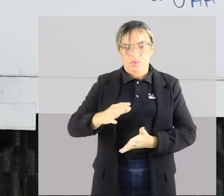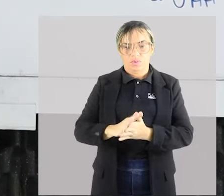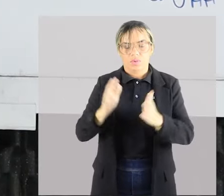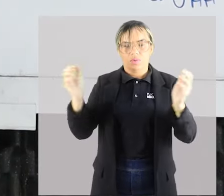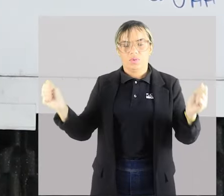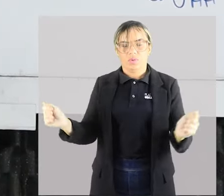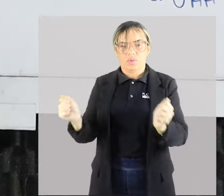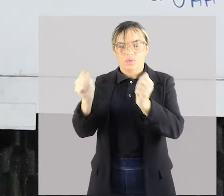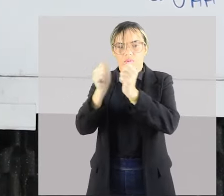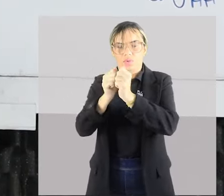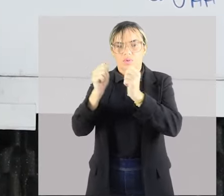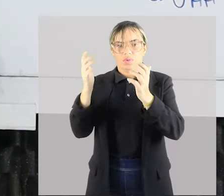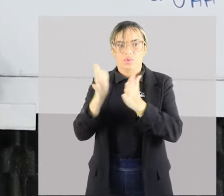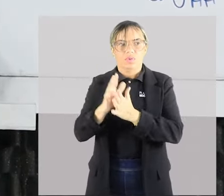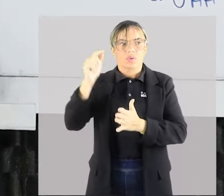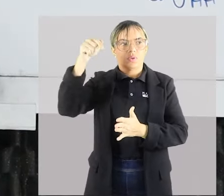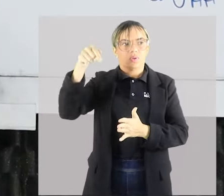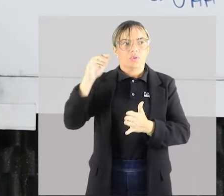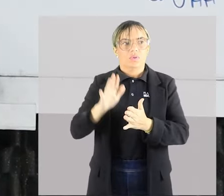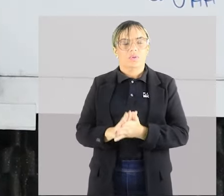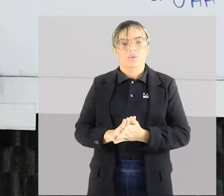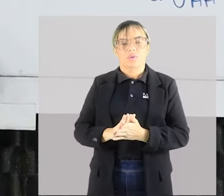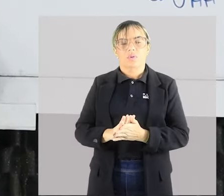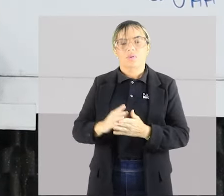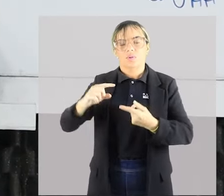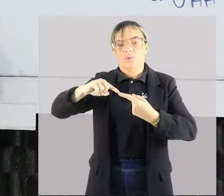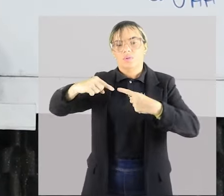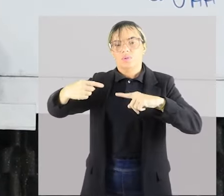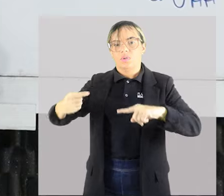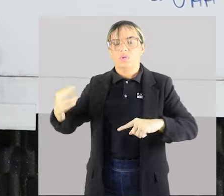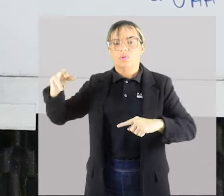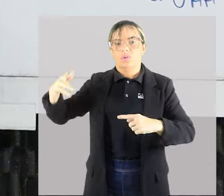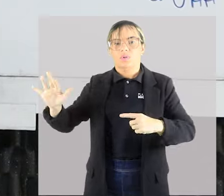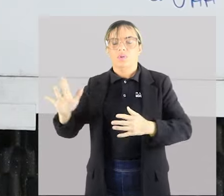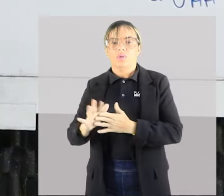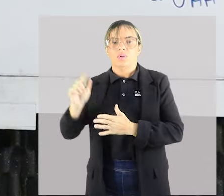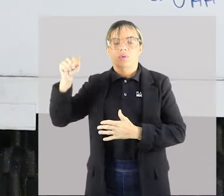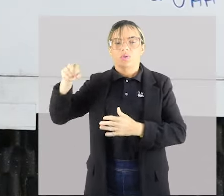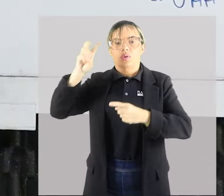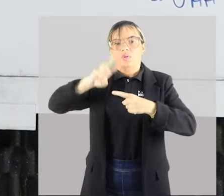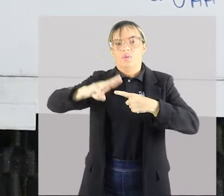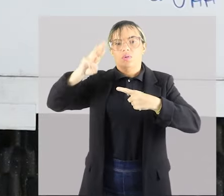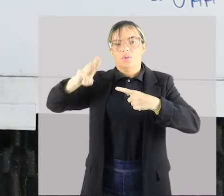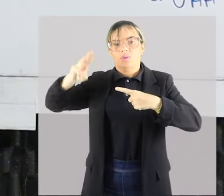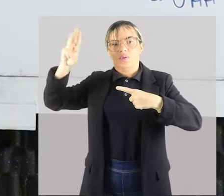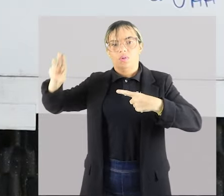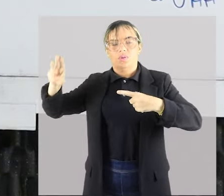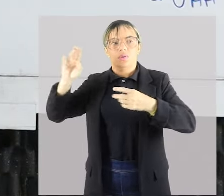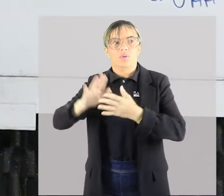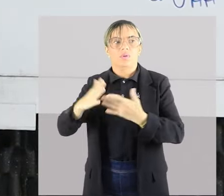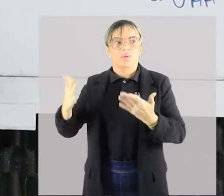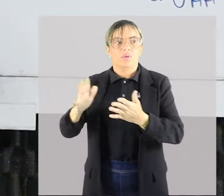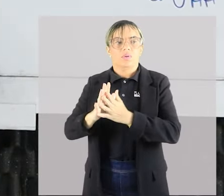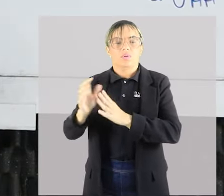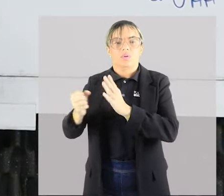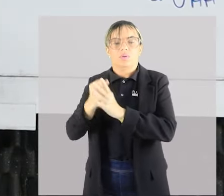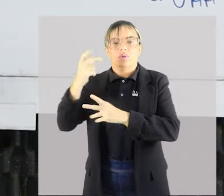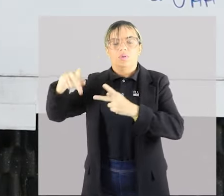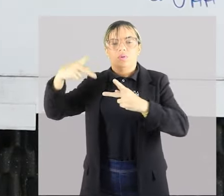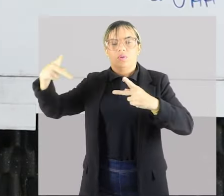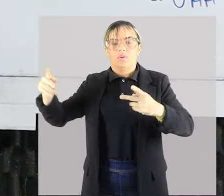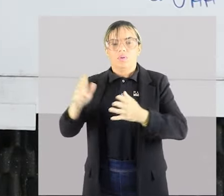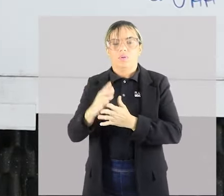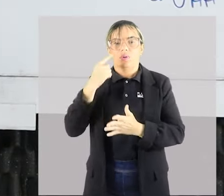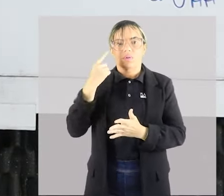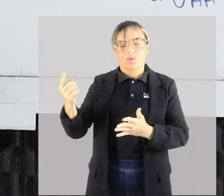vai juntando essas trincas e a gente vai dando uma sequência à nossa proteína esse processo a gente vai